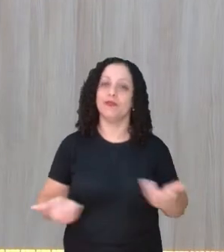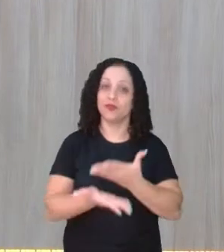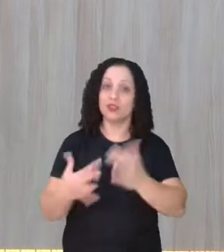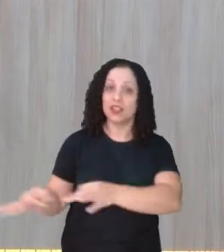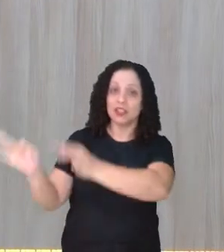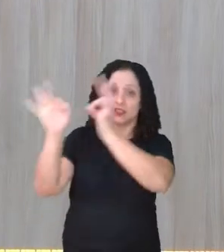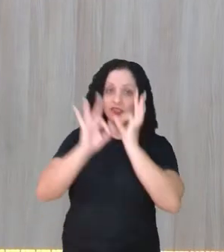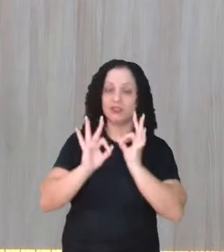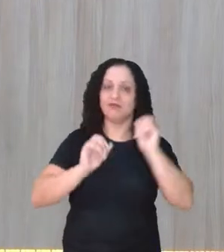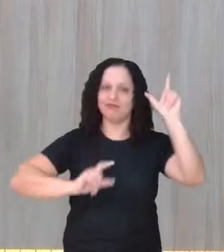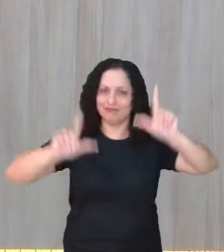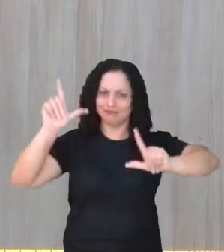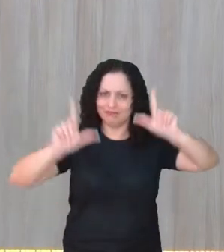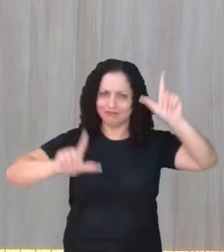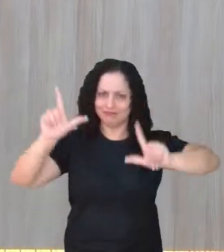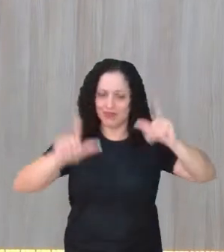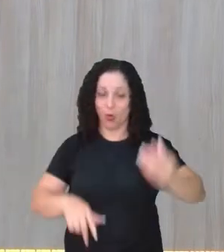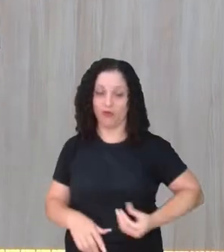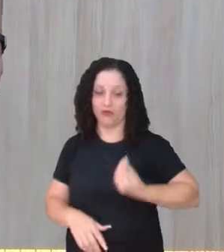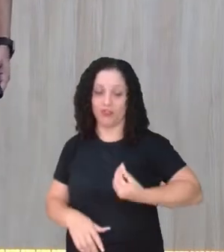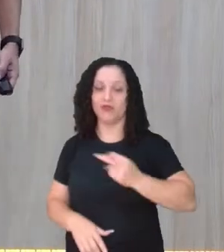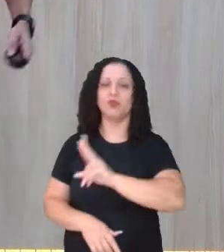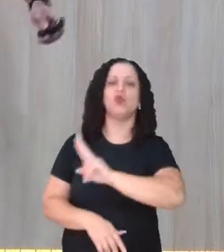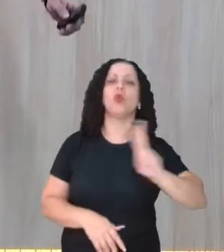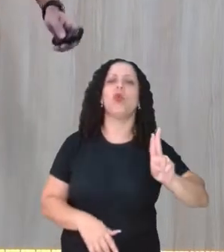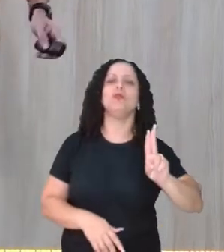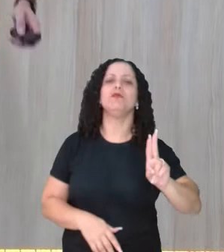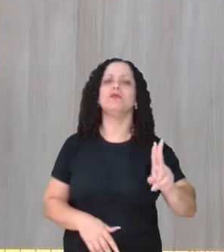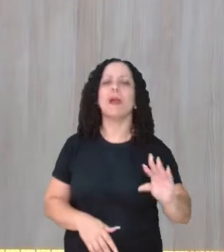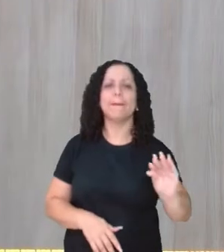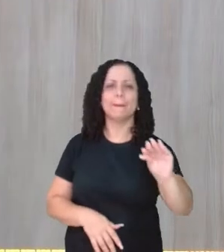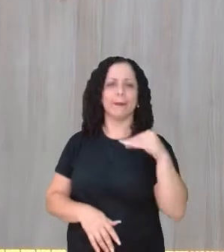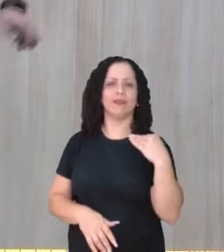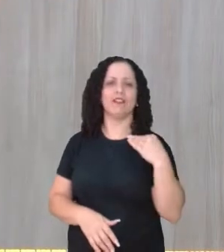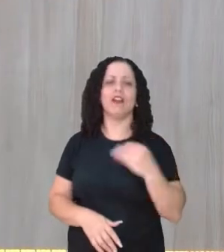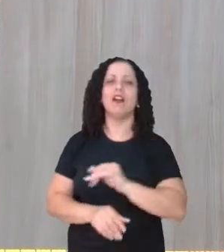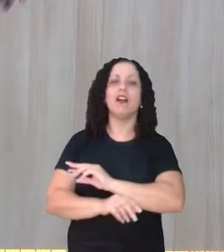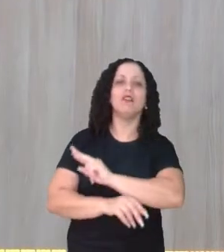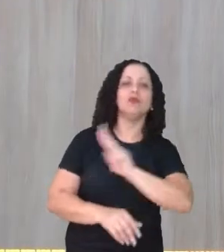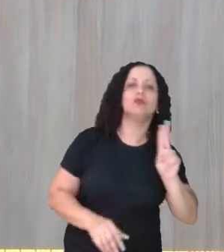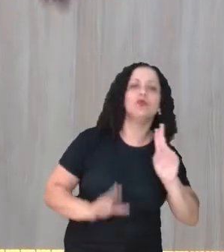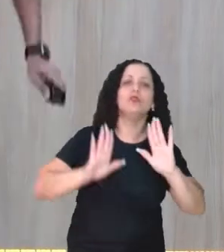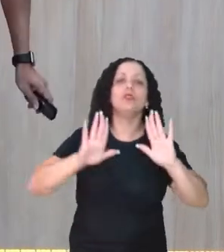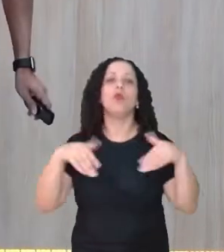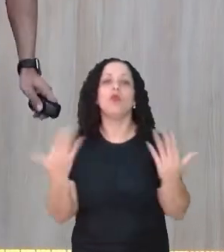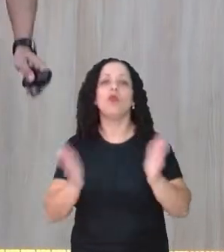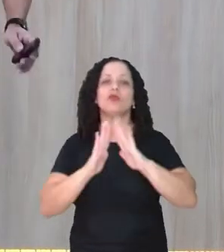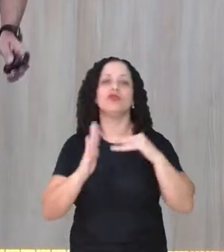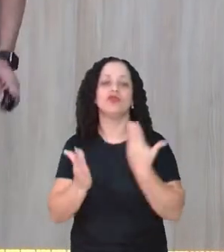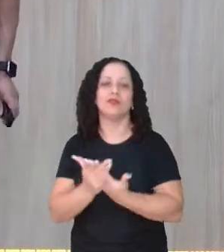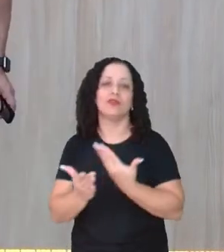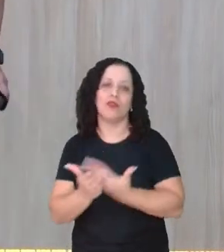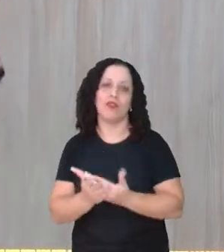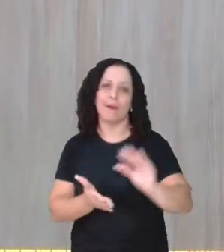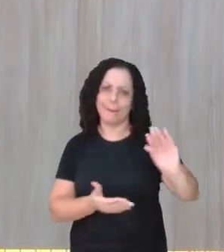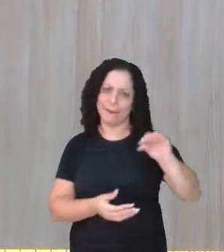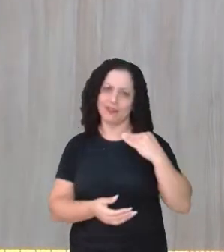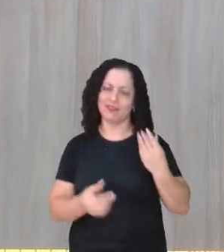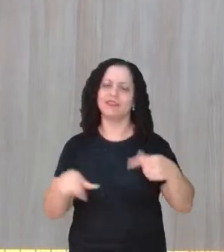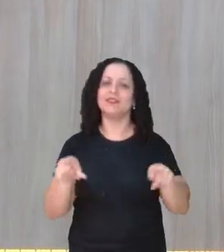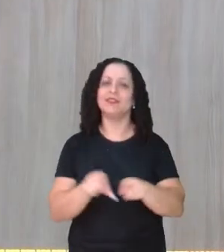vivo, já vai mandando aí teu nome, certo? Manda só um bom dia aí, o teu nome, a escola que você estuda, certo? Para que a